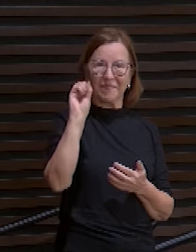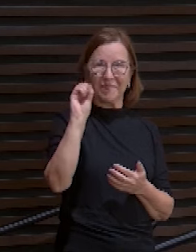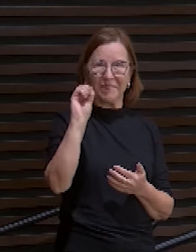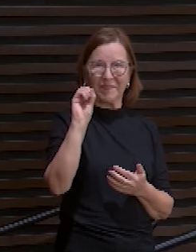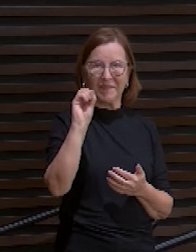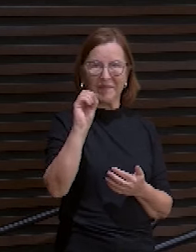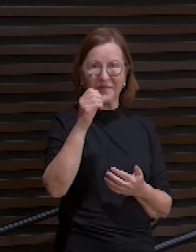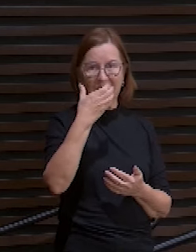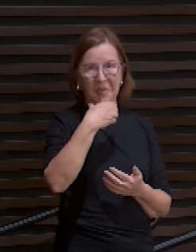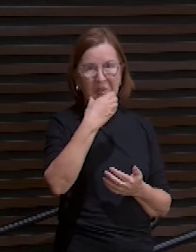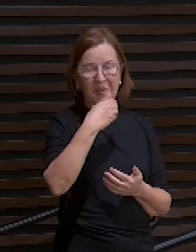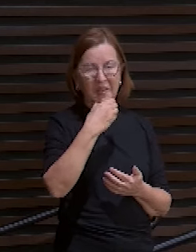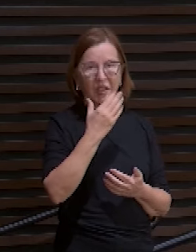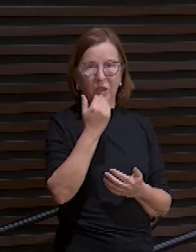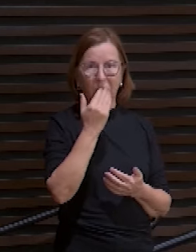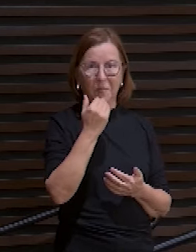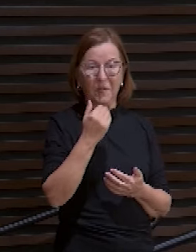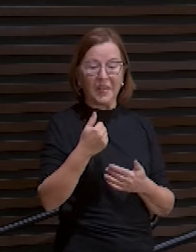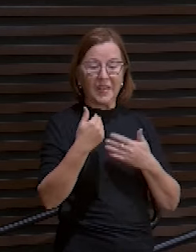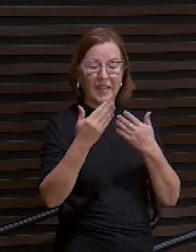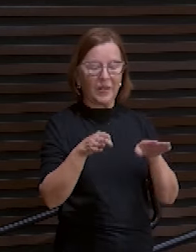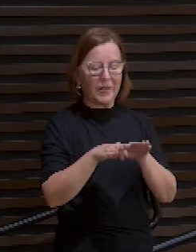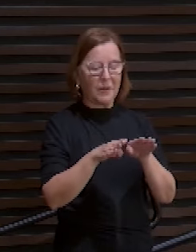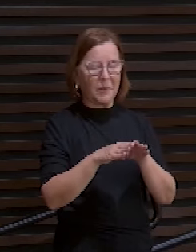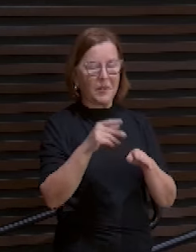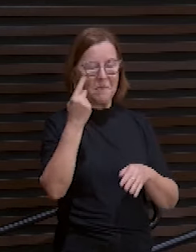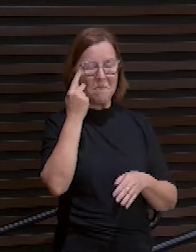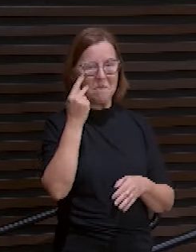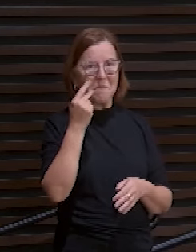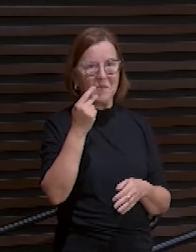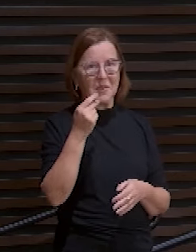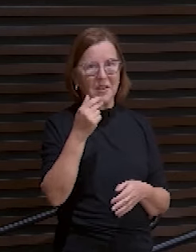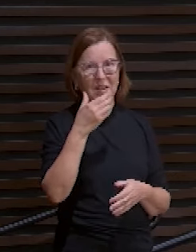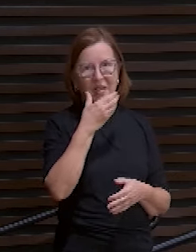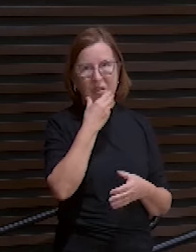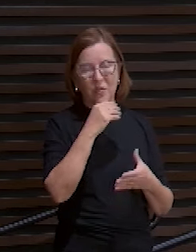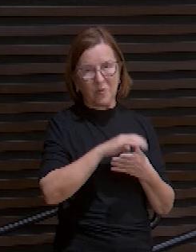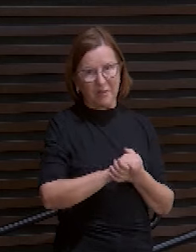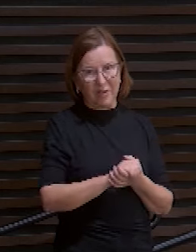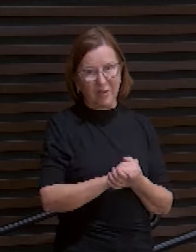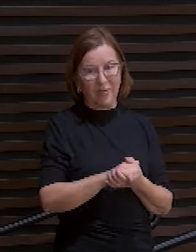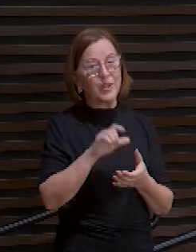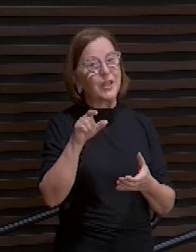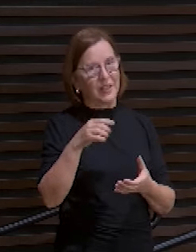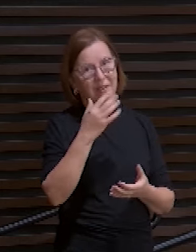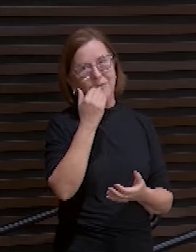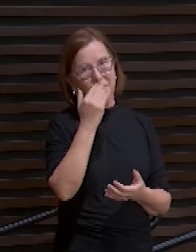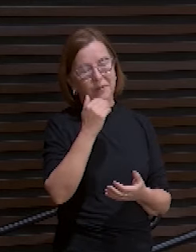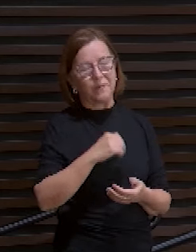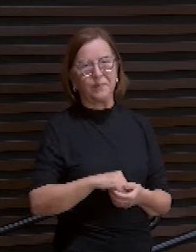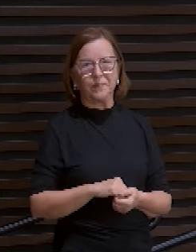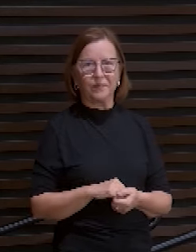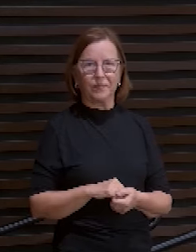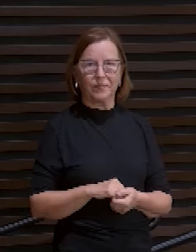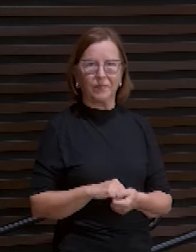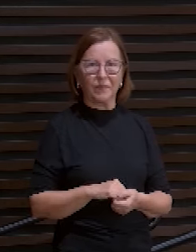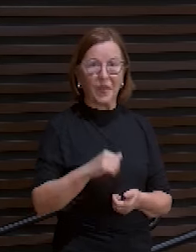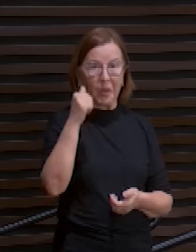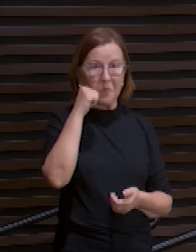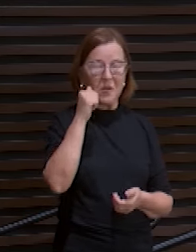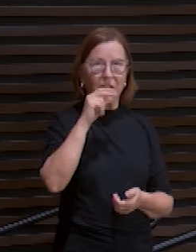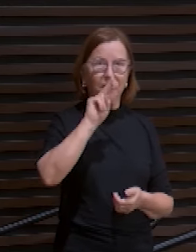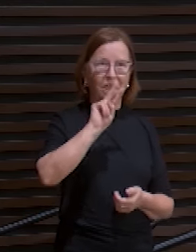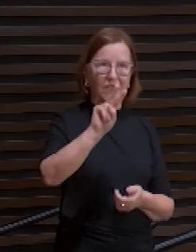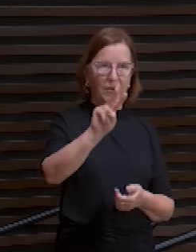fruto e comeu e deu também ao marido e ele comeu vendo a